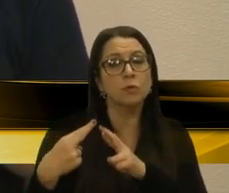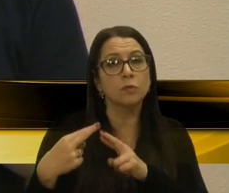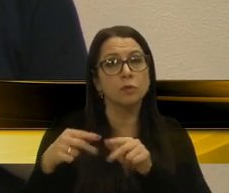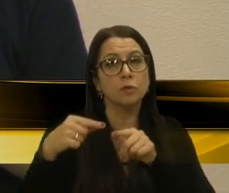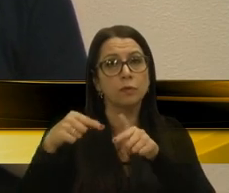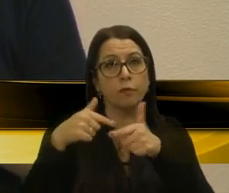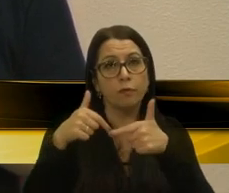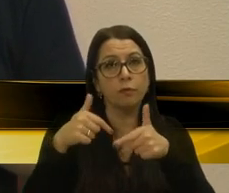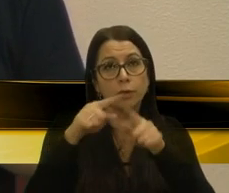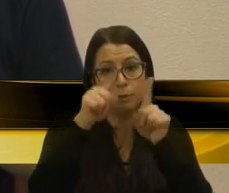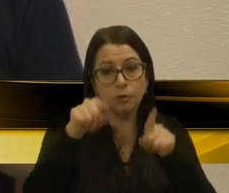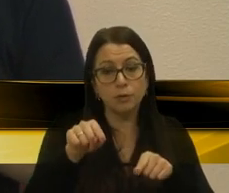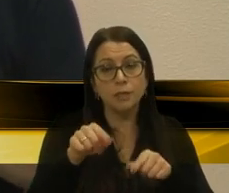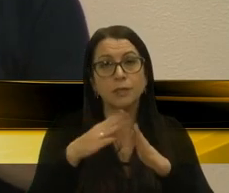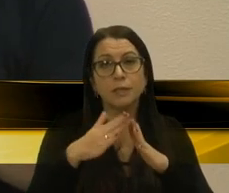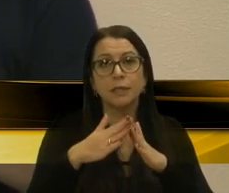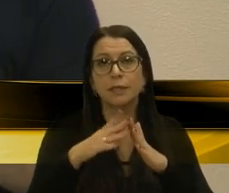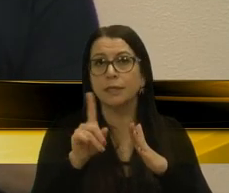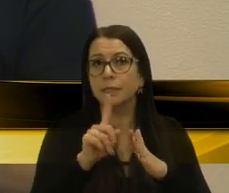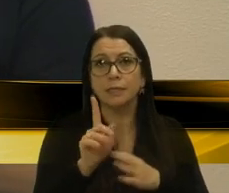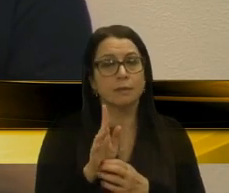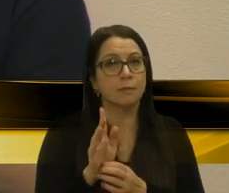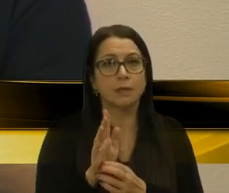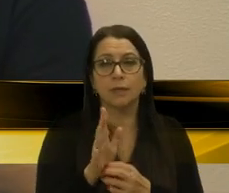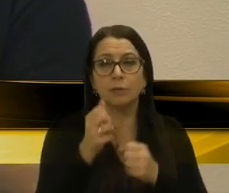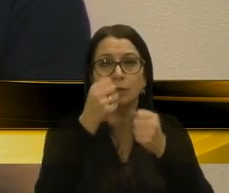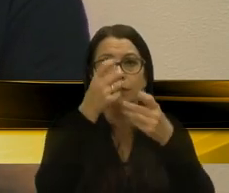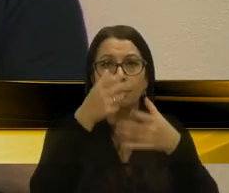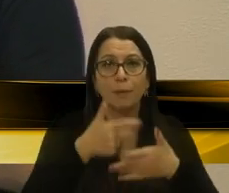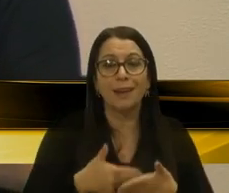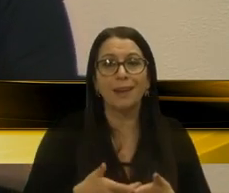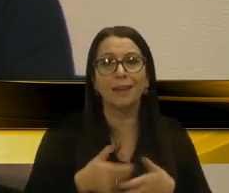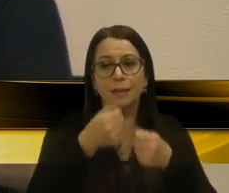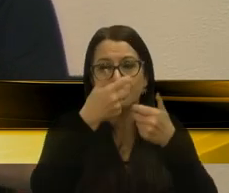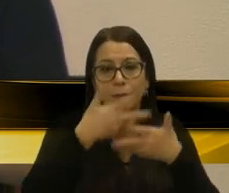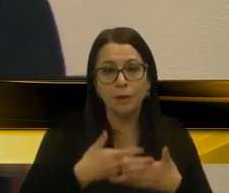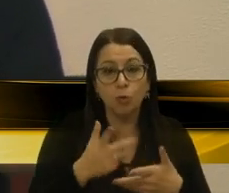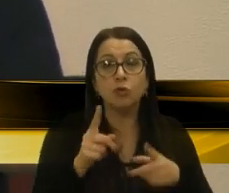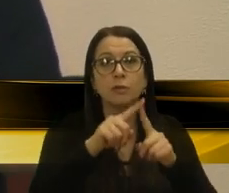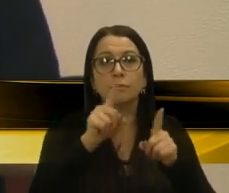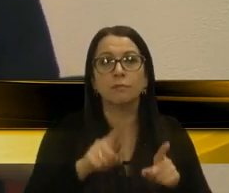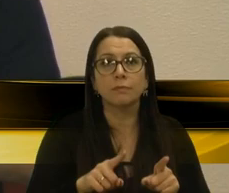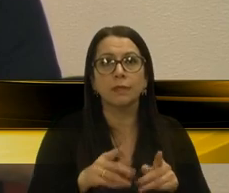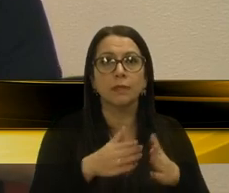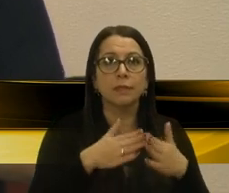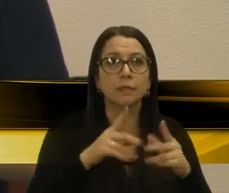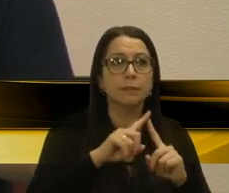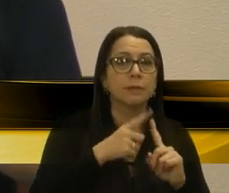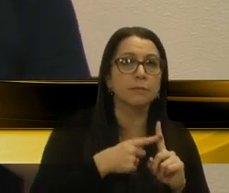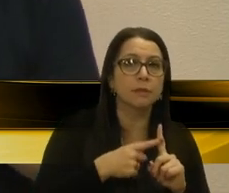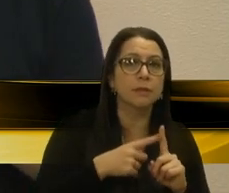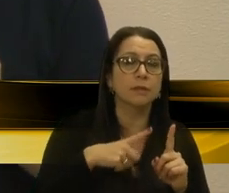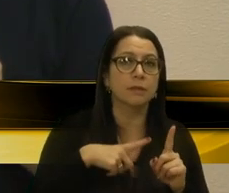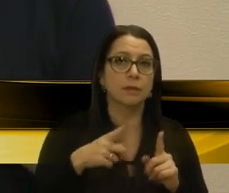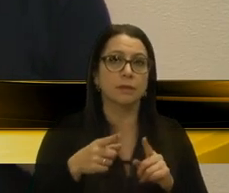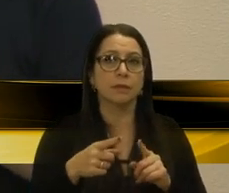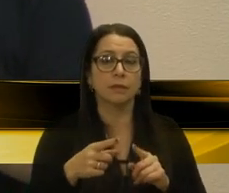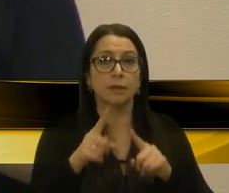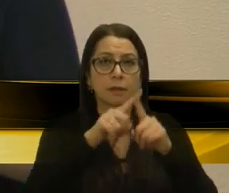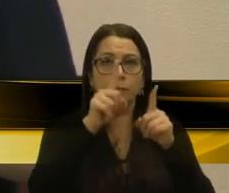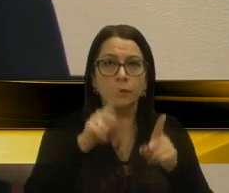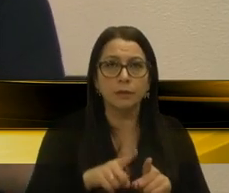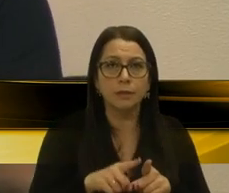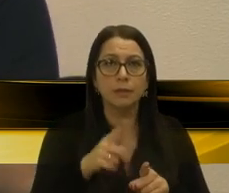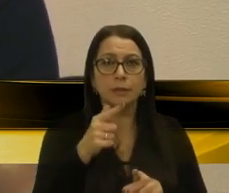aqui da casa, por exemplo, ela explica exatamente onde é que estão os servidores. Tem licença maternidade, tem servidores que